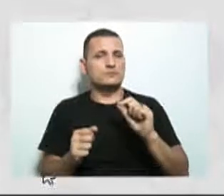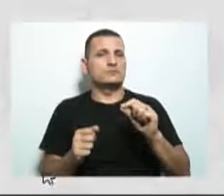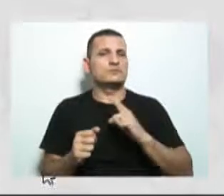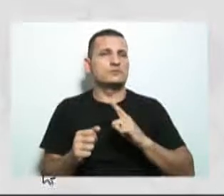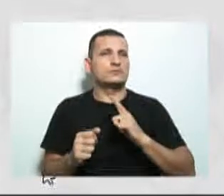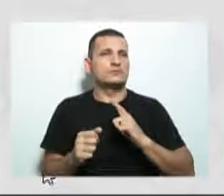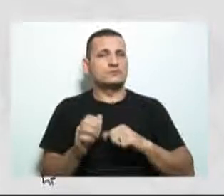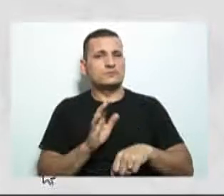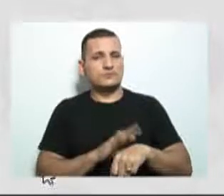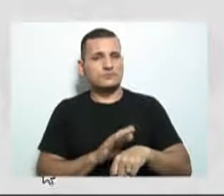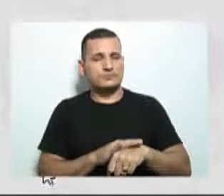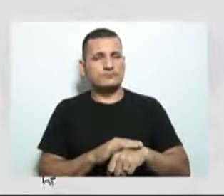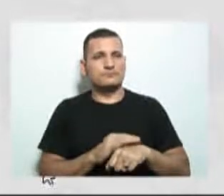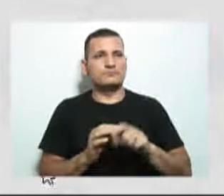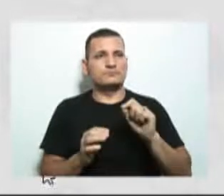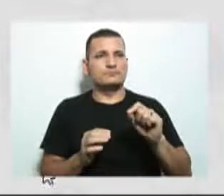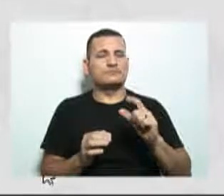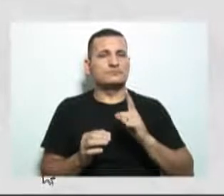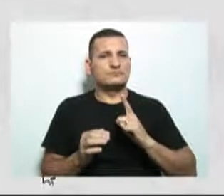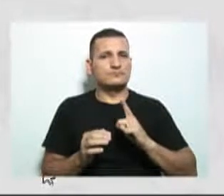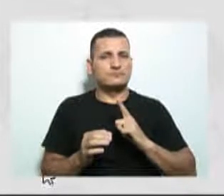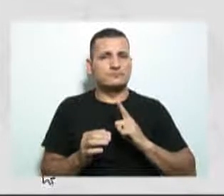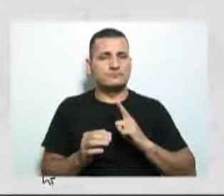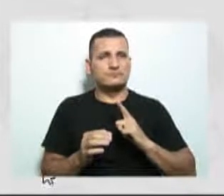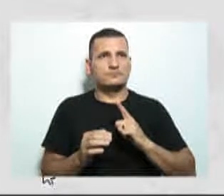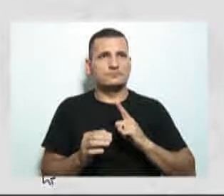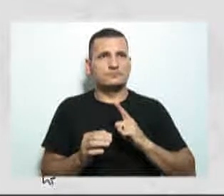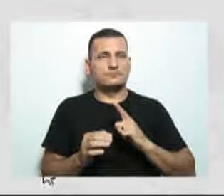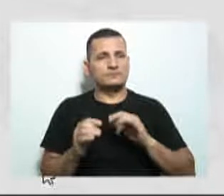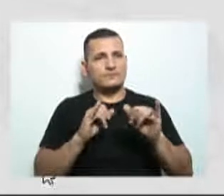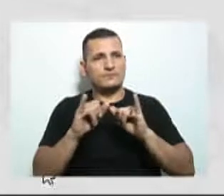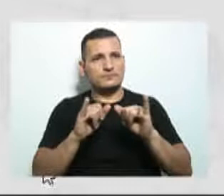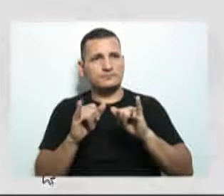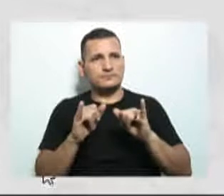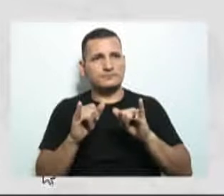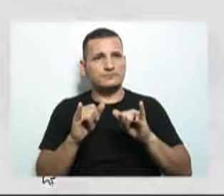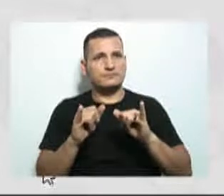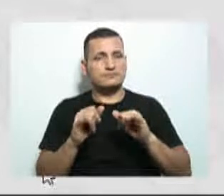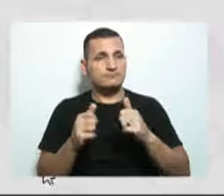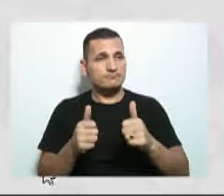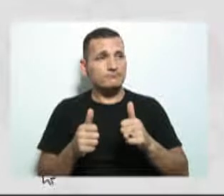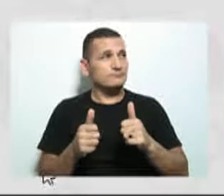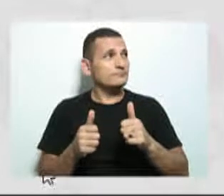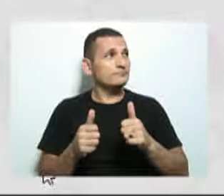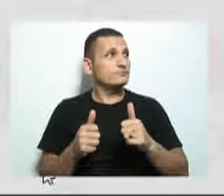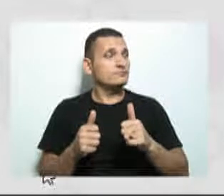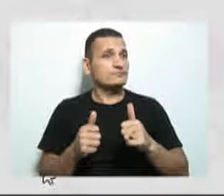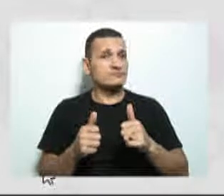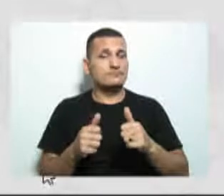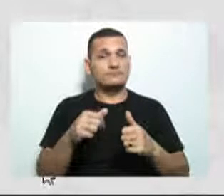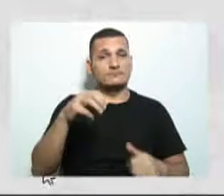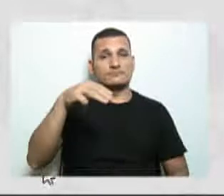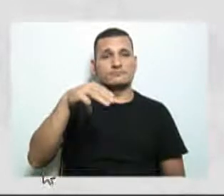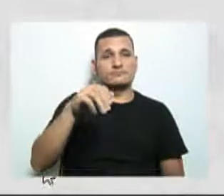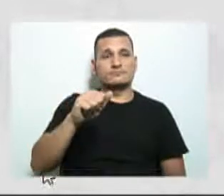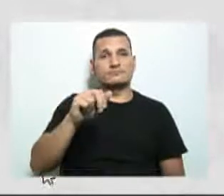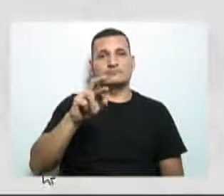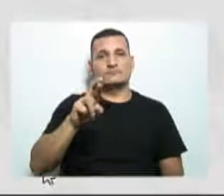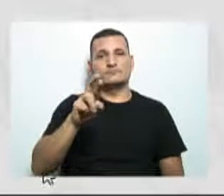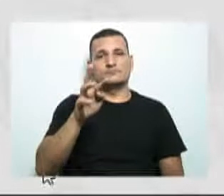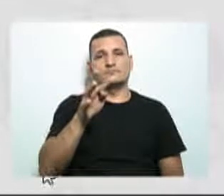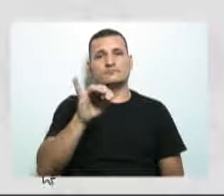tenho de tempo e o que eu tenho de informação, tá bom? Segundo o nosso amigo Martinelli,